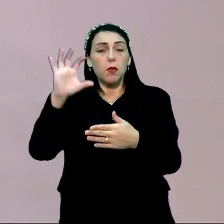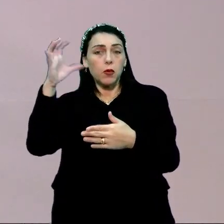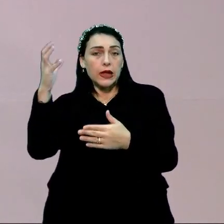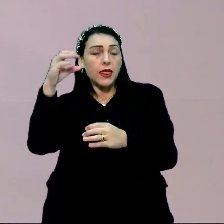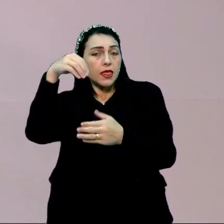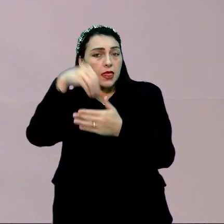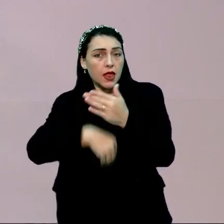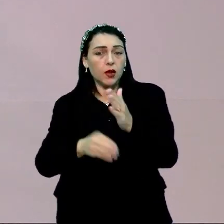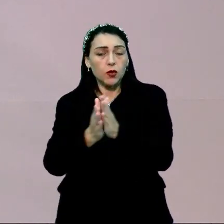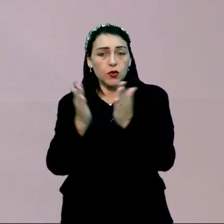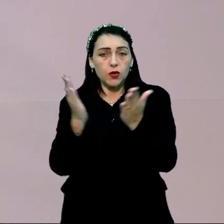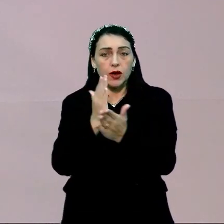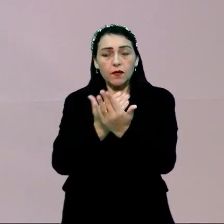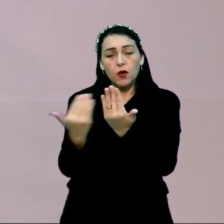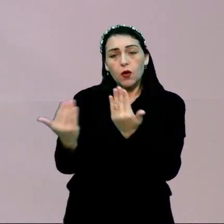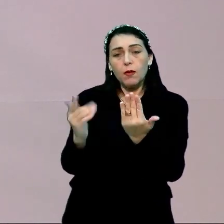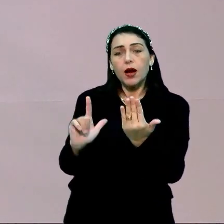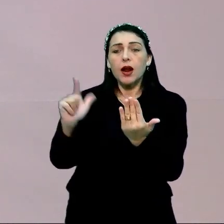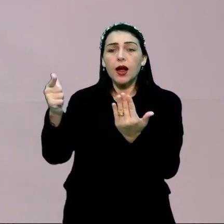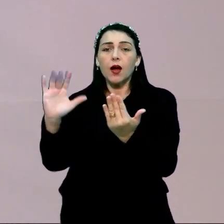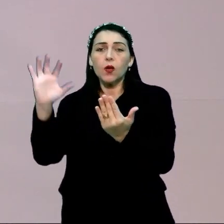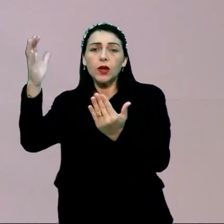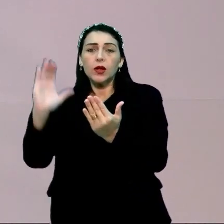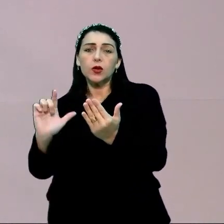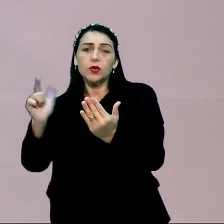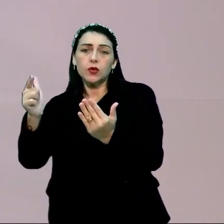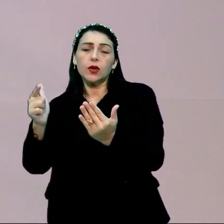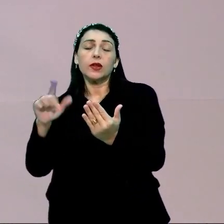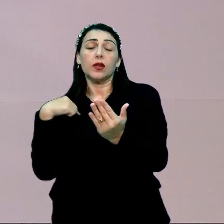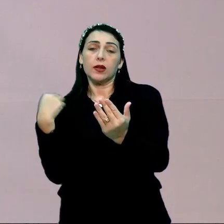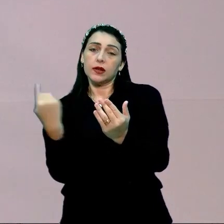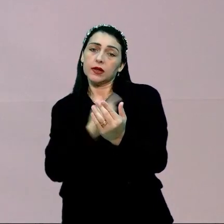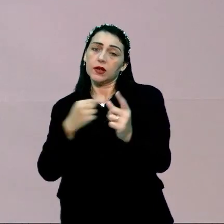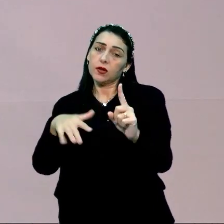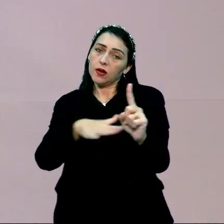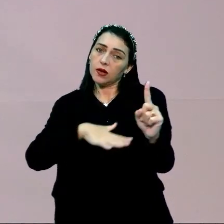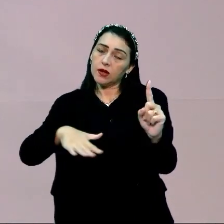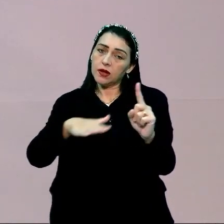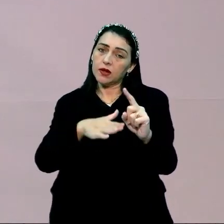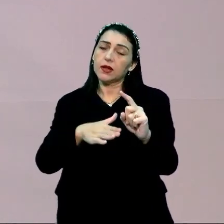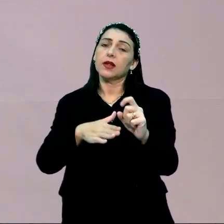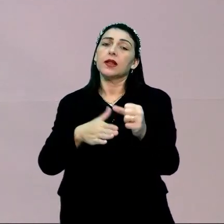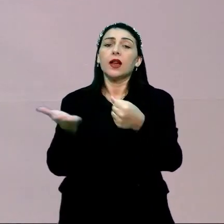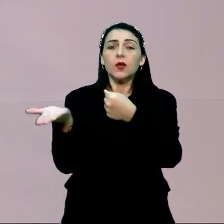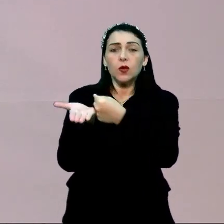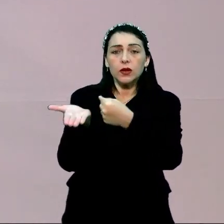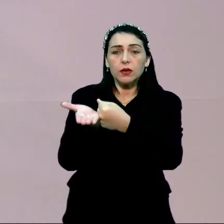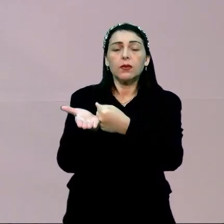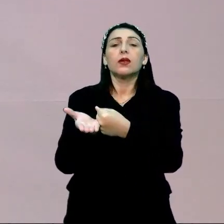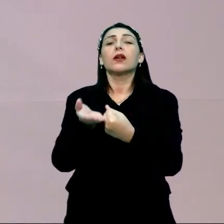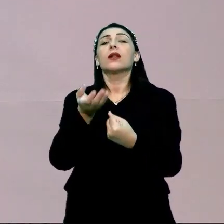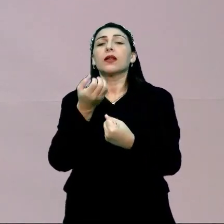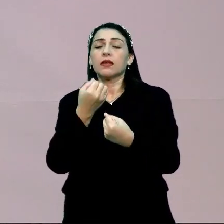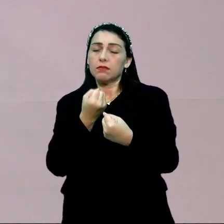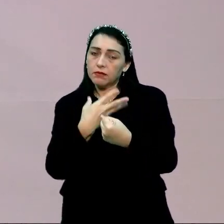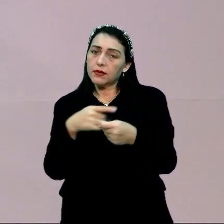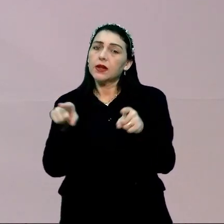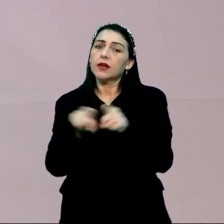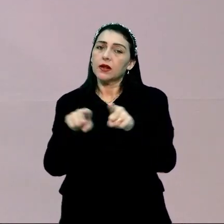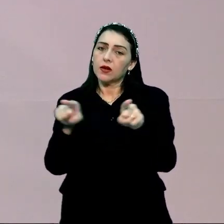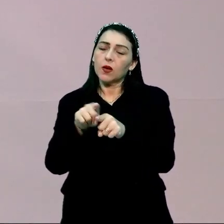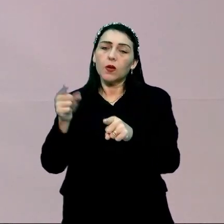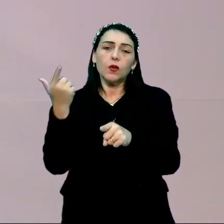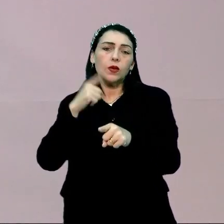aconteceu dentro de um livro e comparar com um fato que acontece na nossa sociedade contemporânea. Ela é muito comum também. Tem muitas redações que alcançaram